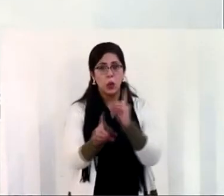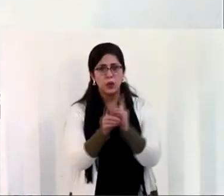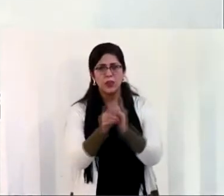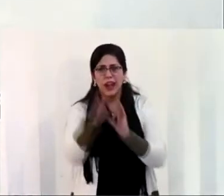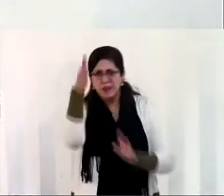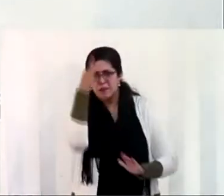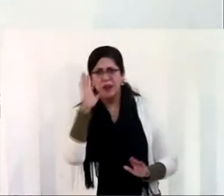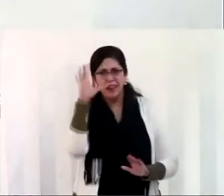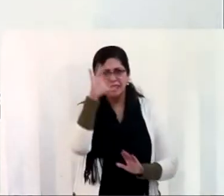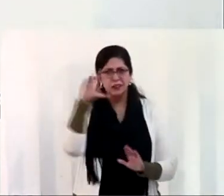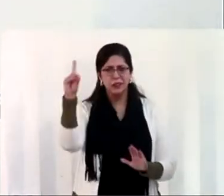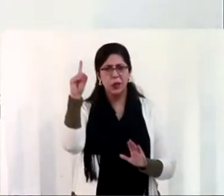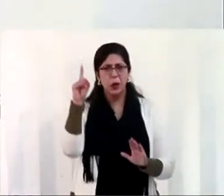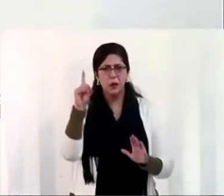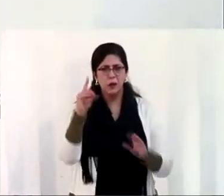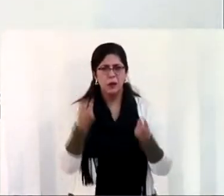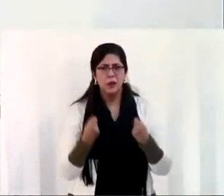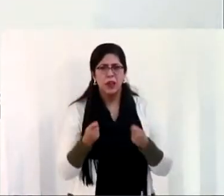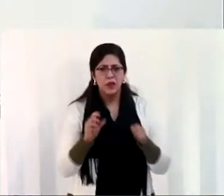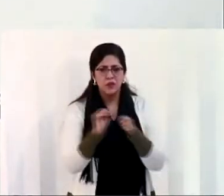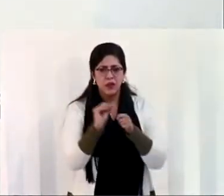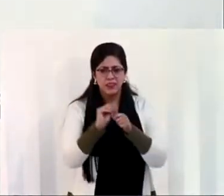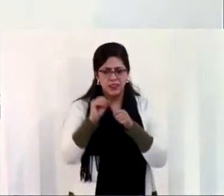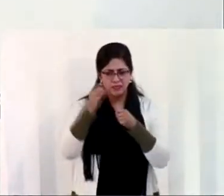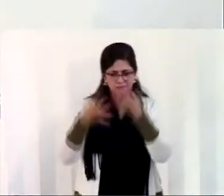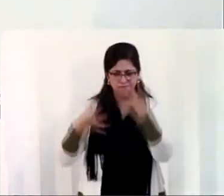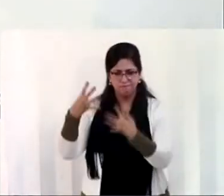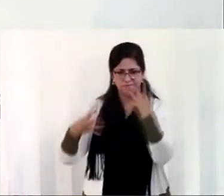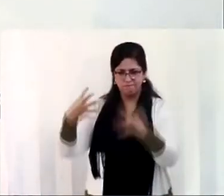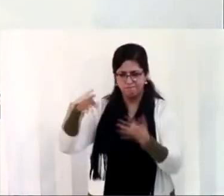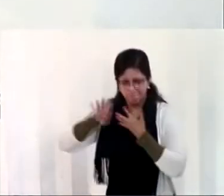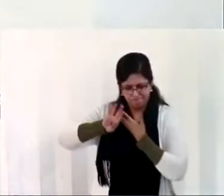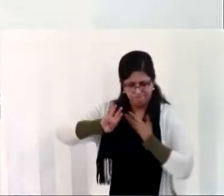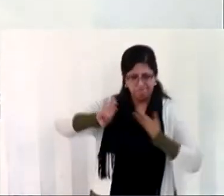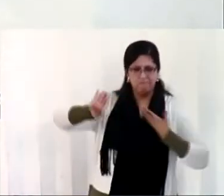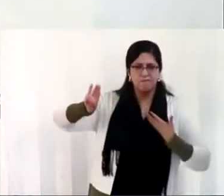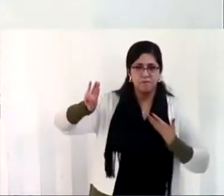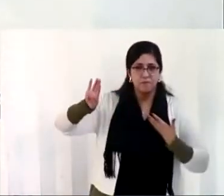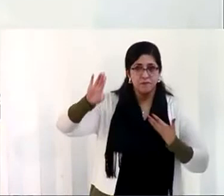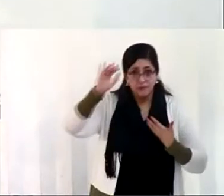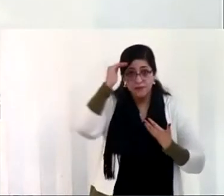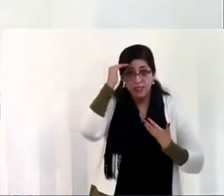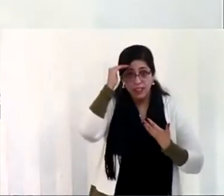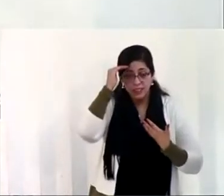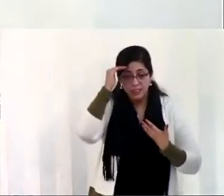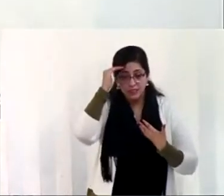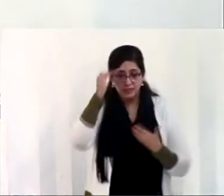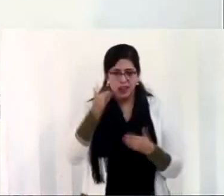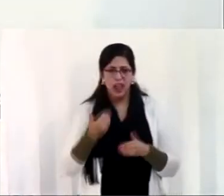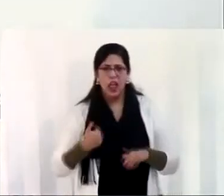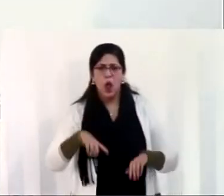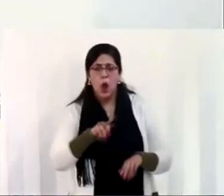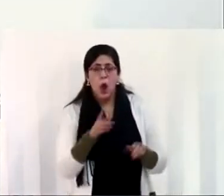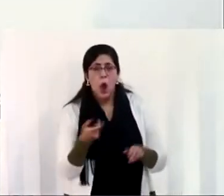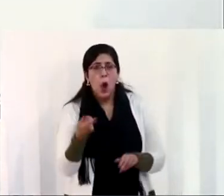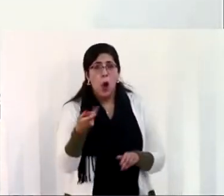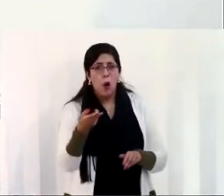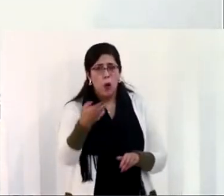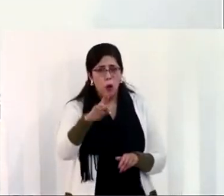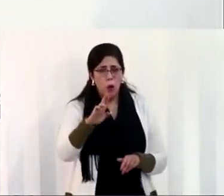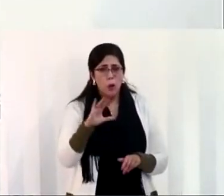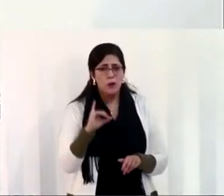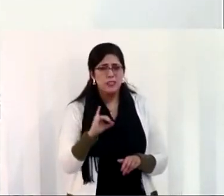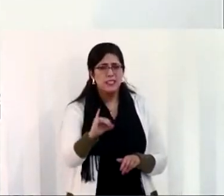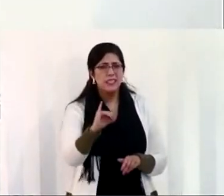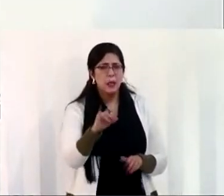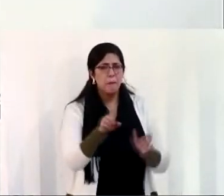Vocês têm mais prazer no afastamento de Deus do que na sua presença, é isso? e se perguntam, e sem perguntarem,